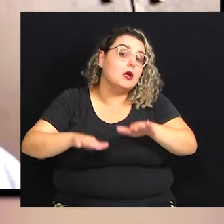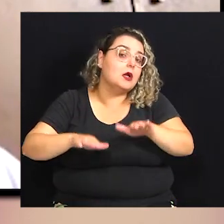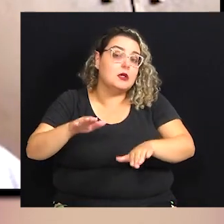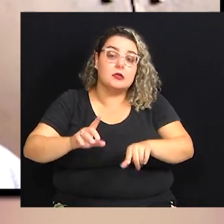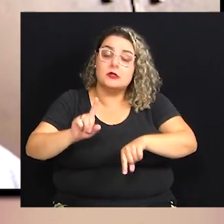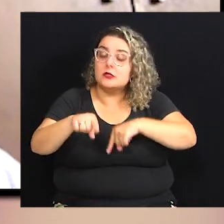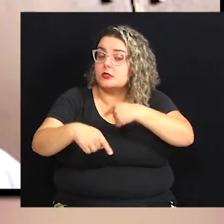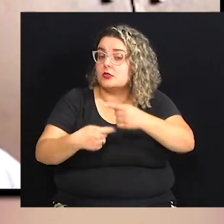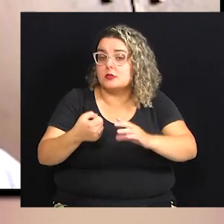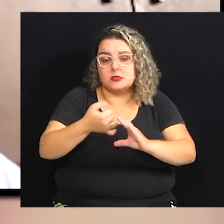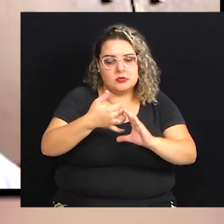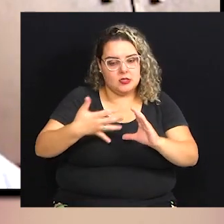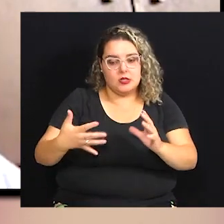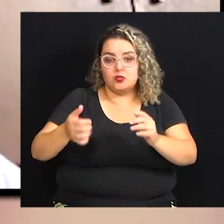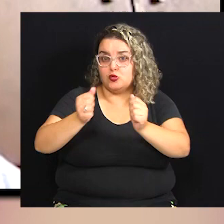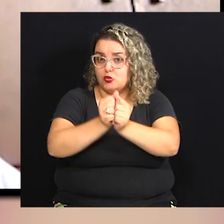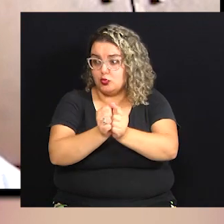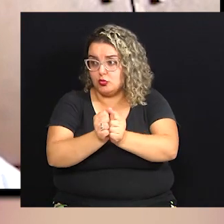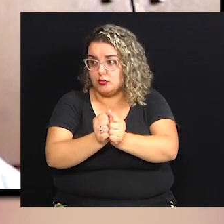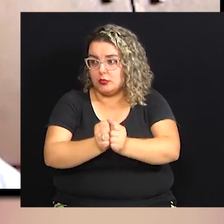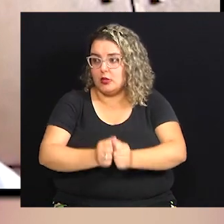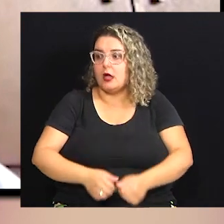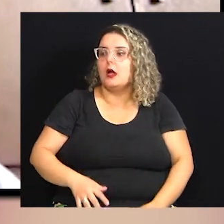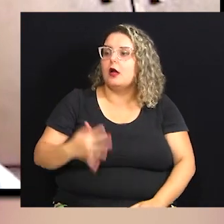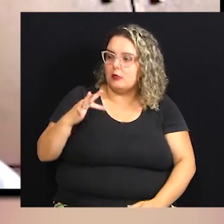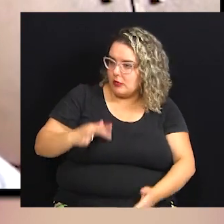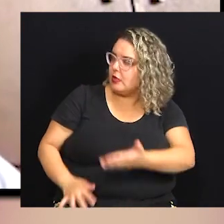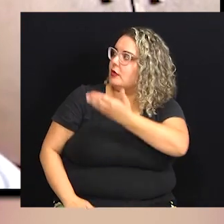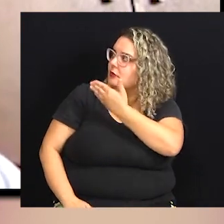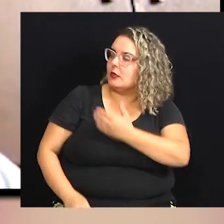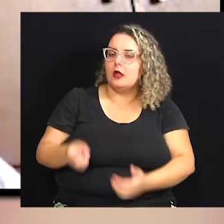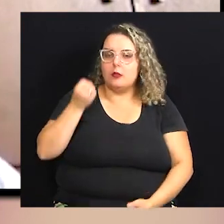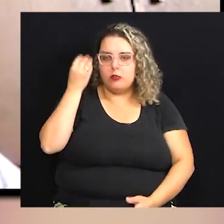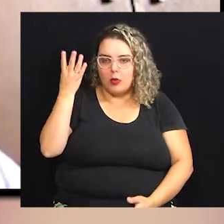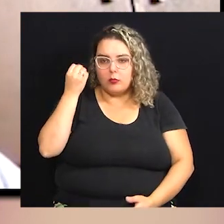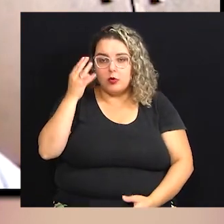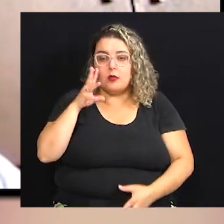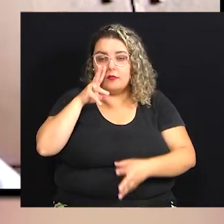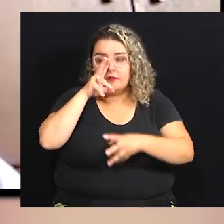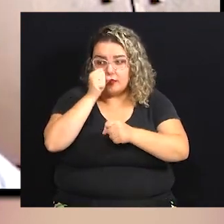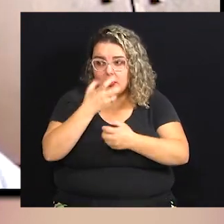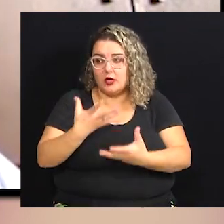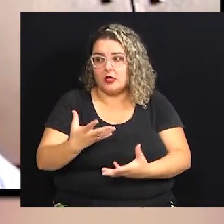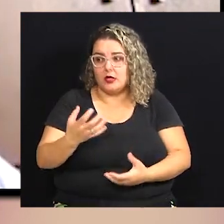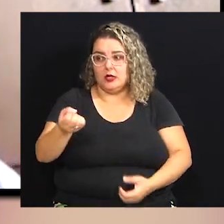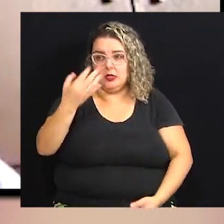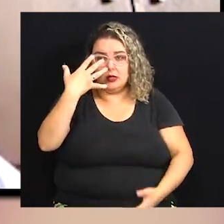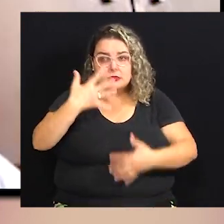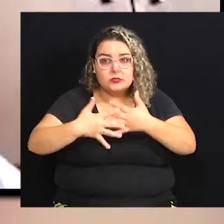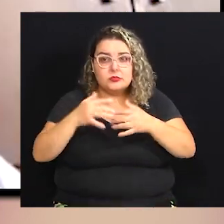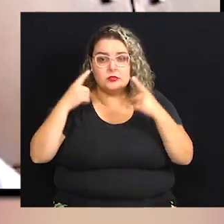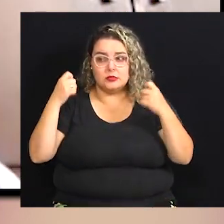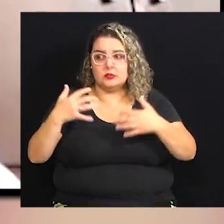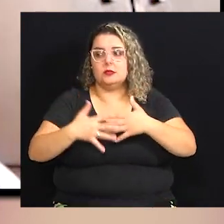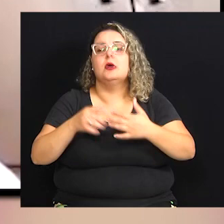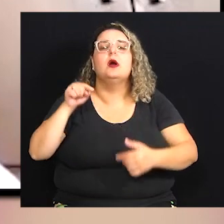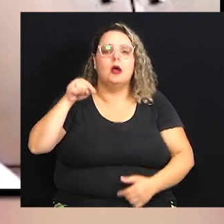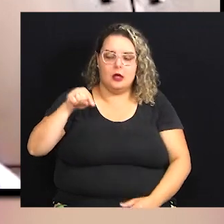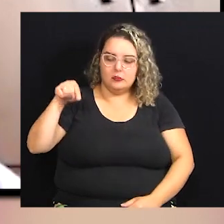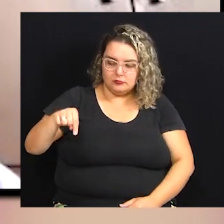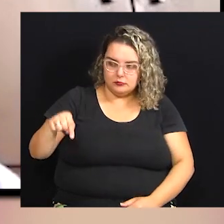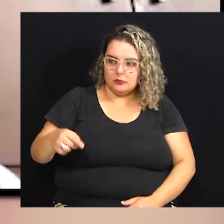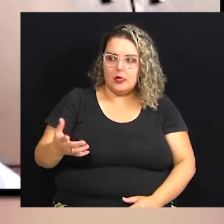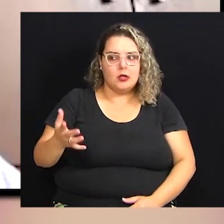Então vai depender das outras características que vêm junto. É uma dor aqui, mas ela pulsa, dói forte, luz incomoda, barulho incomoda,